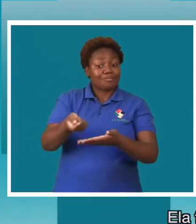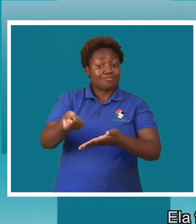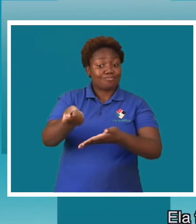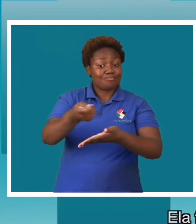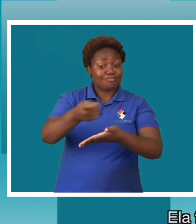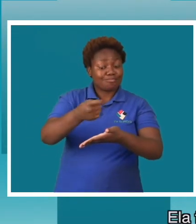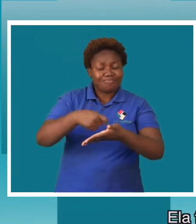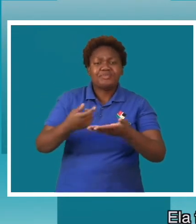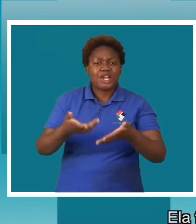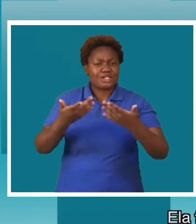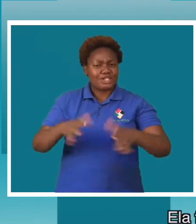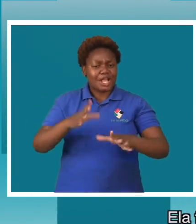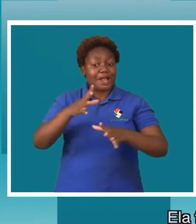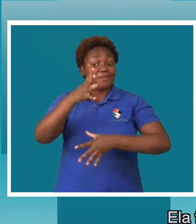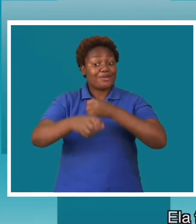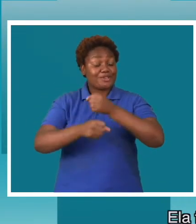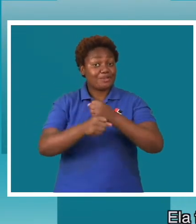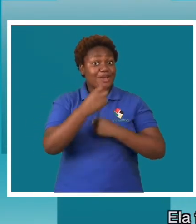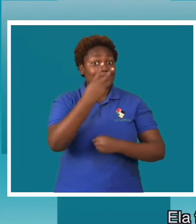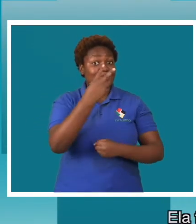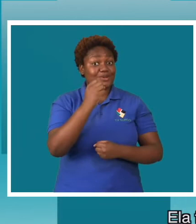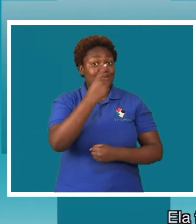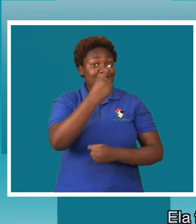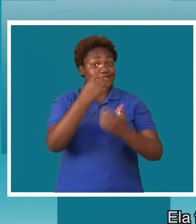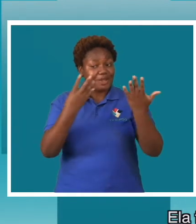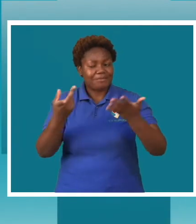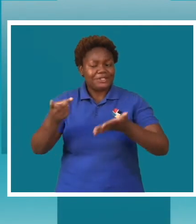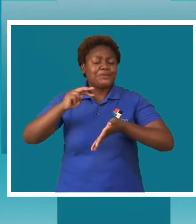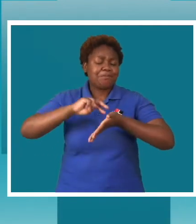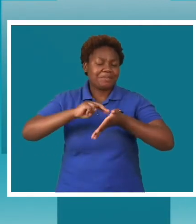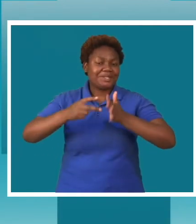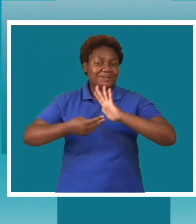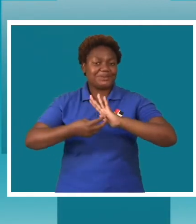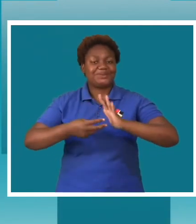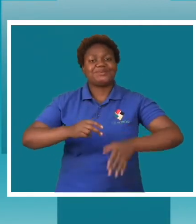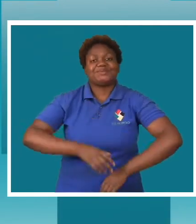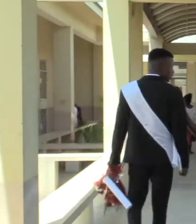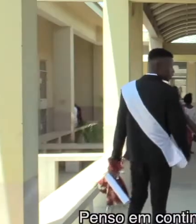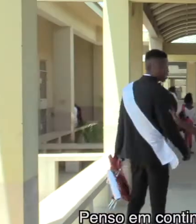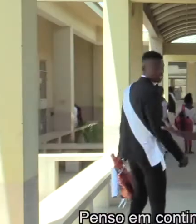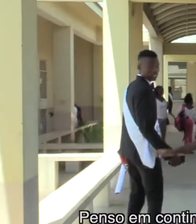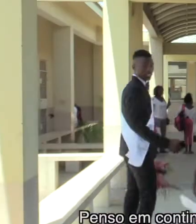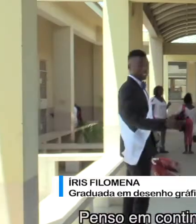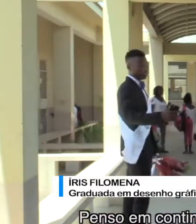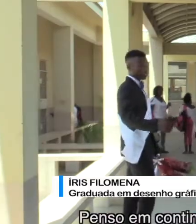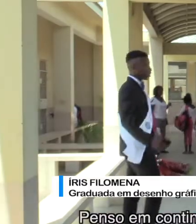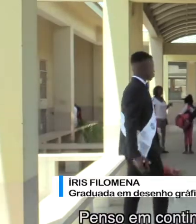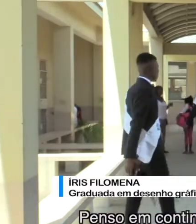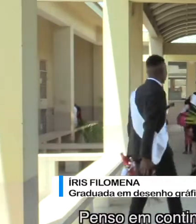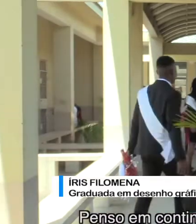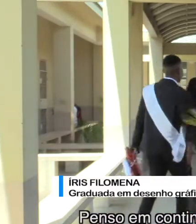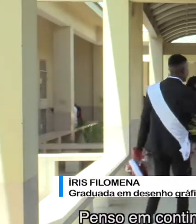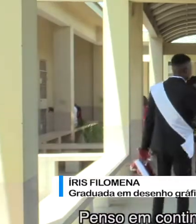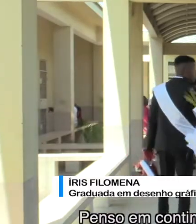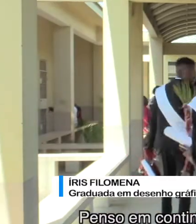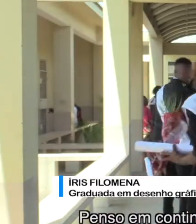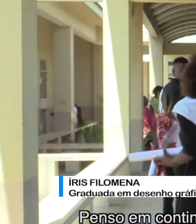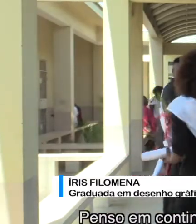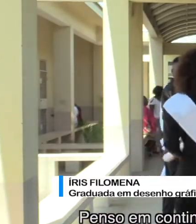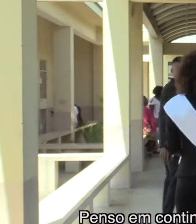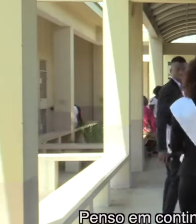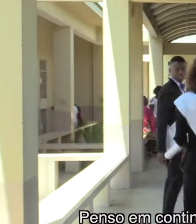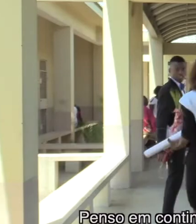em desenho gráfico e já fez planos para 2019. Penso em continuar a estudar ou